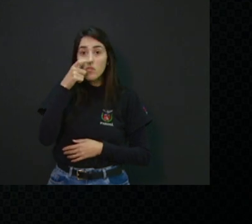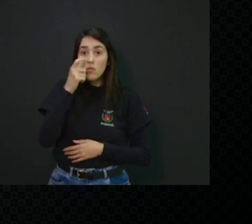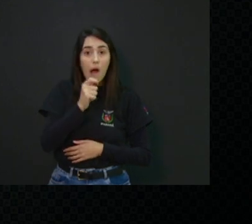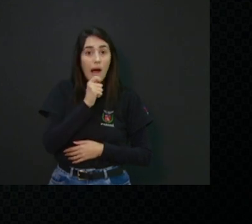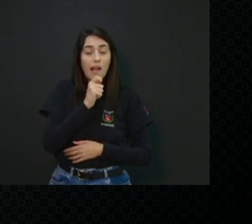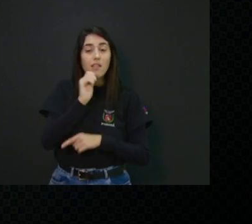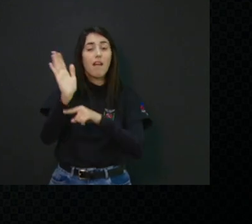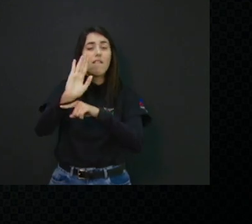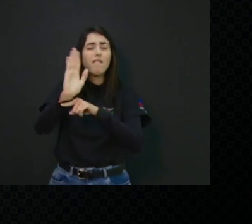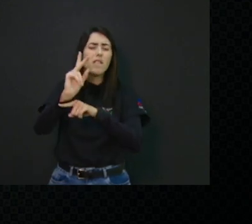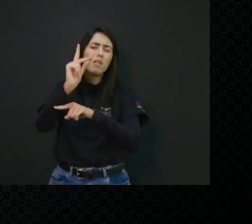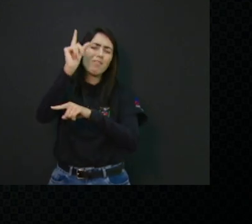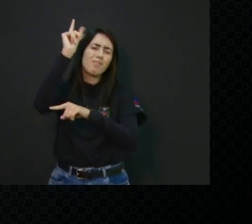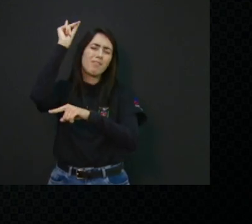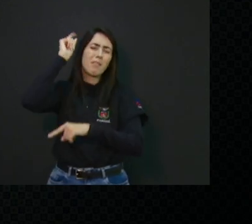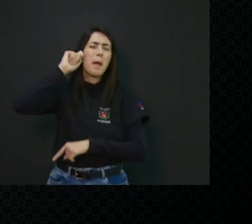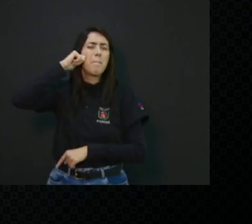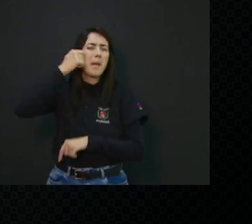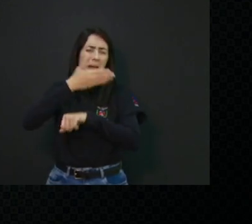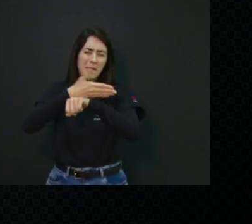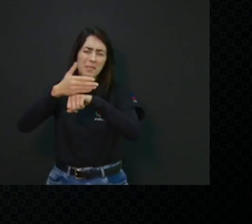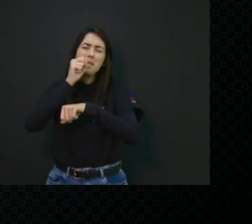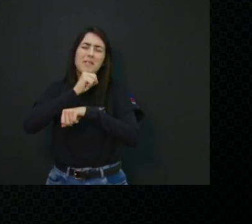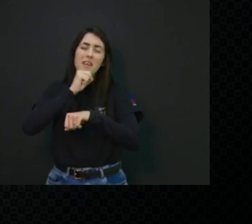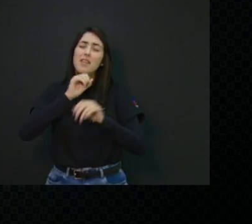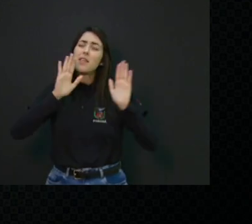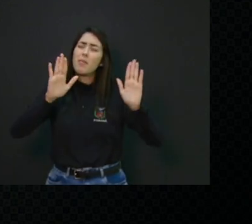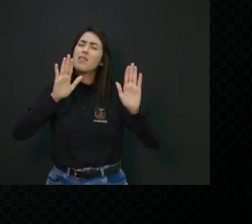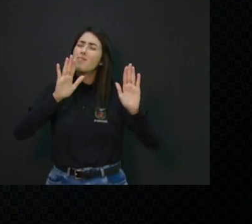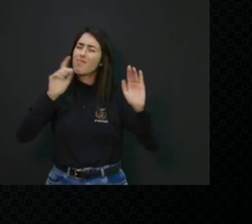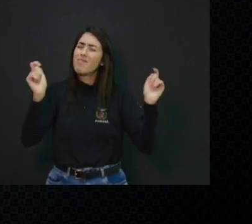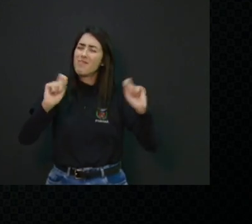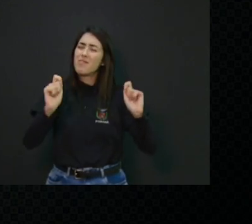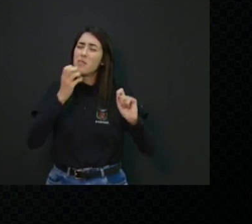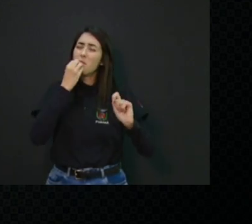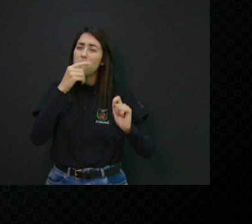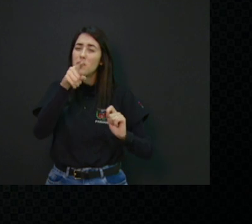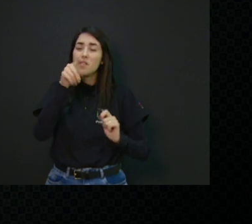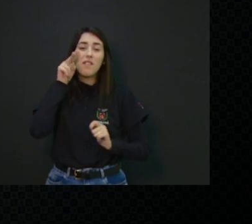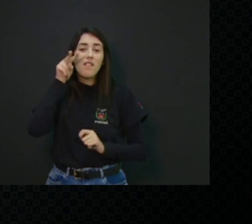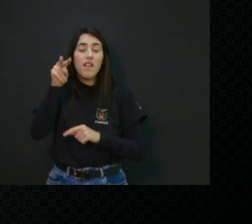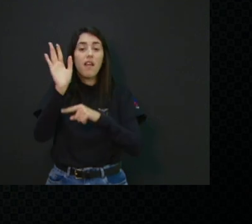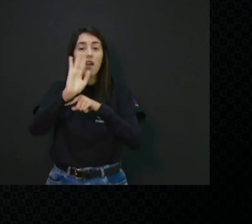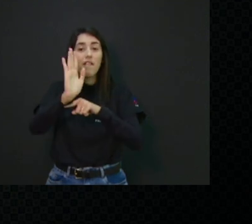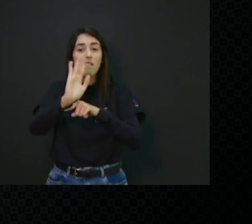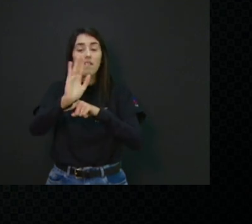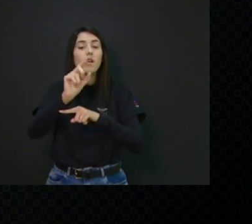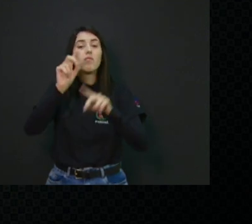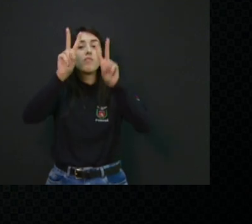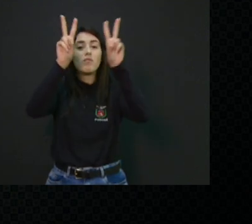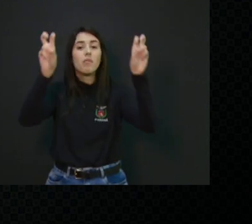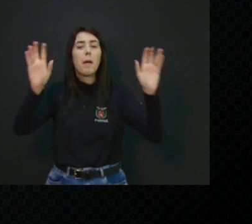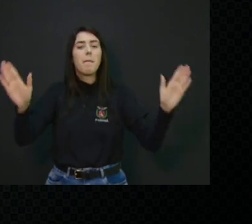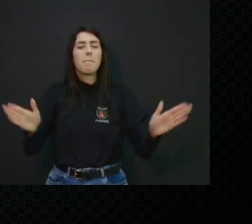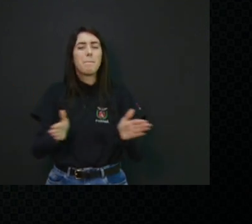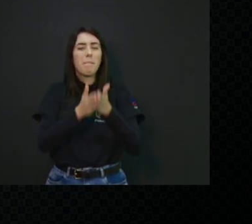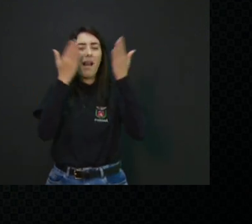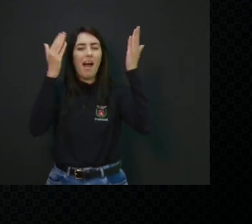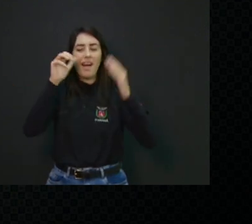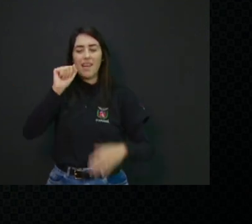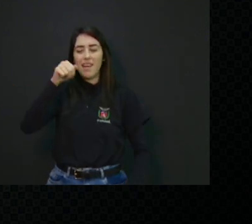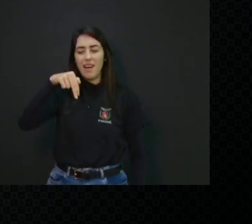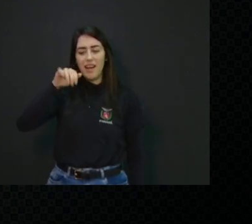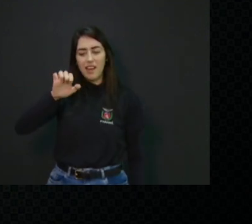filme antigo, preto e branco, mas que vale muito a pena para a nossa formação, é o filme O Milagre de Anne Sullivan, em